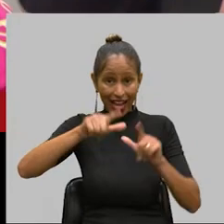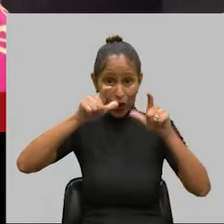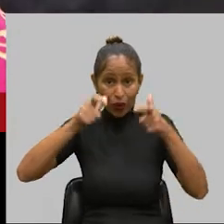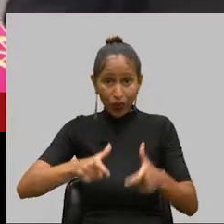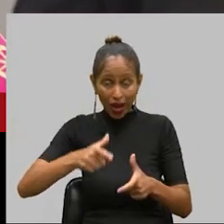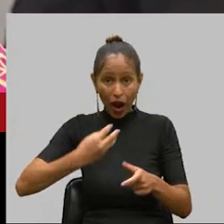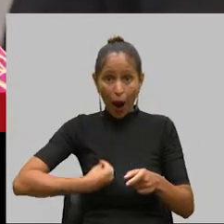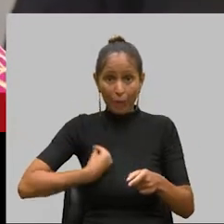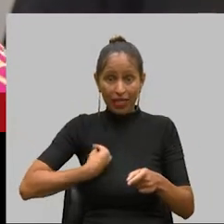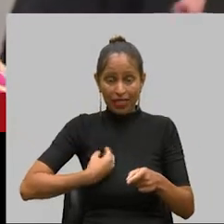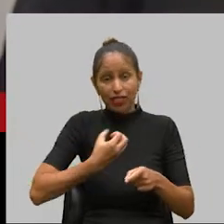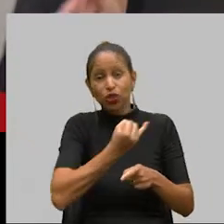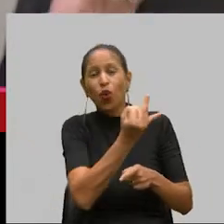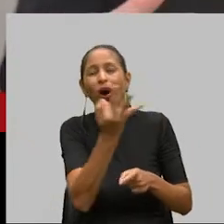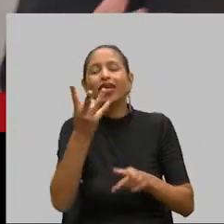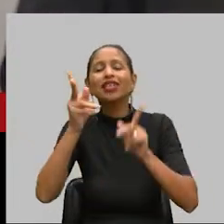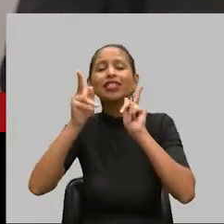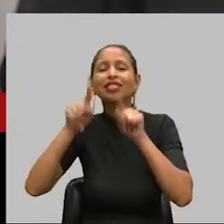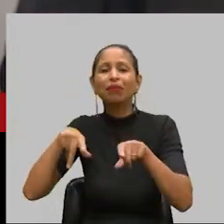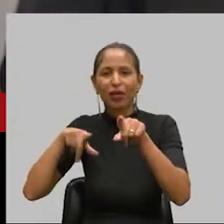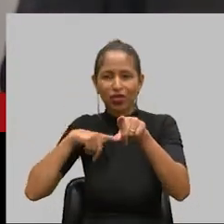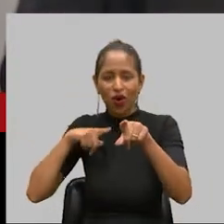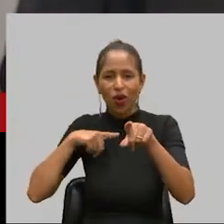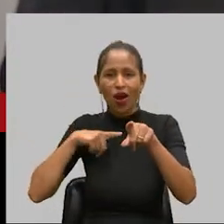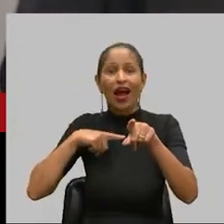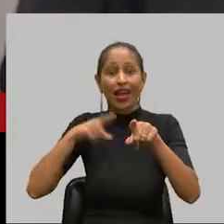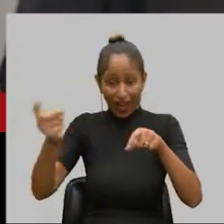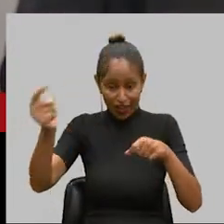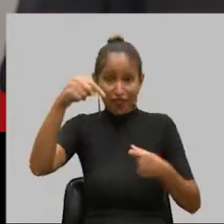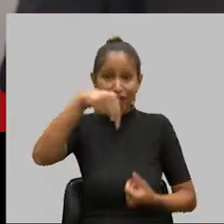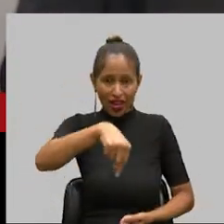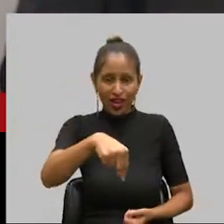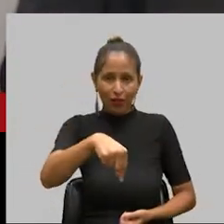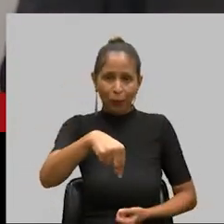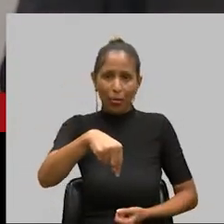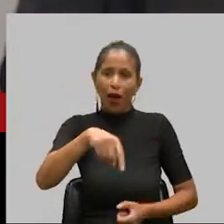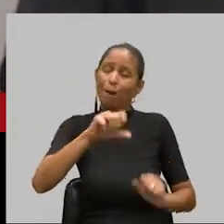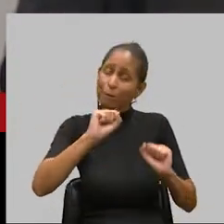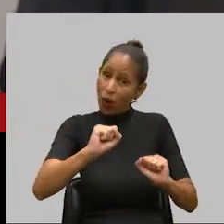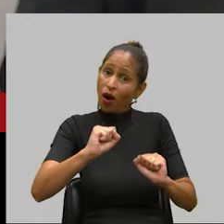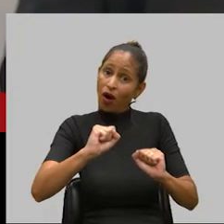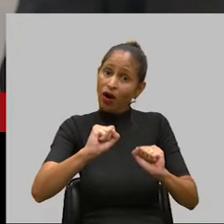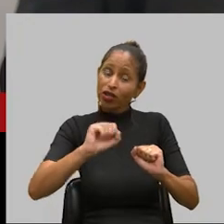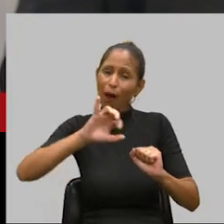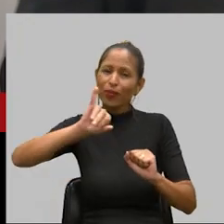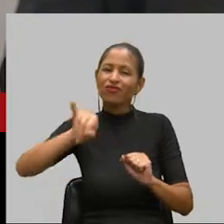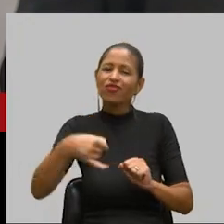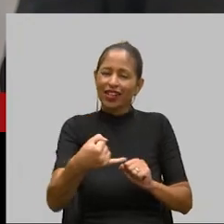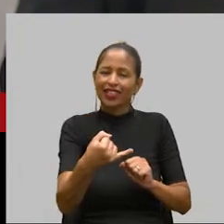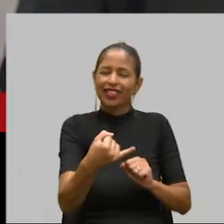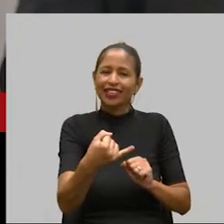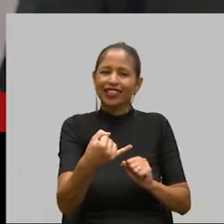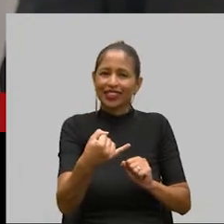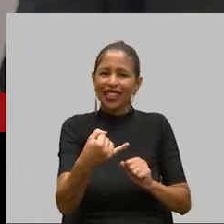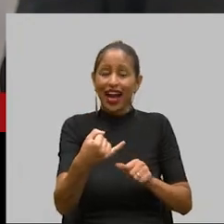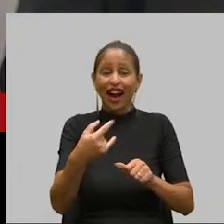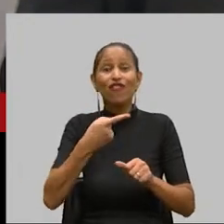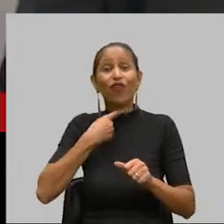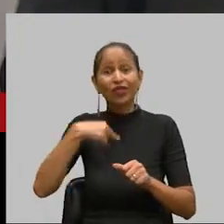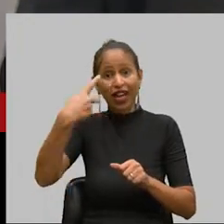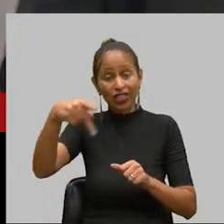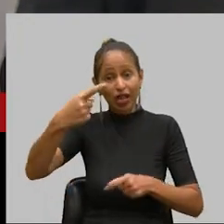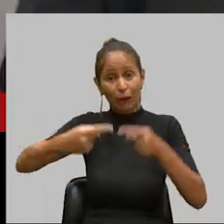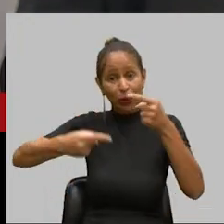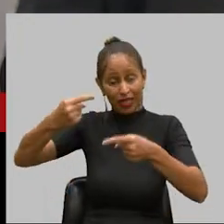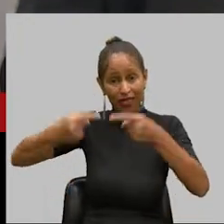com a presença de tanta gente e como ele se dispôs a vir eu acho que então que nós poderemos aproveitar essa essa disposição política do